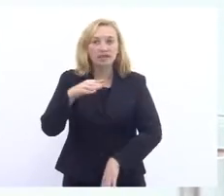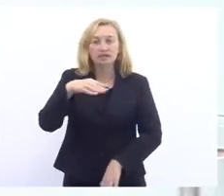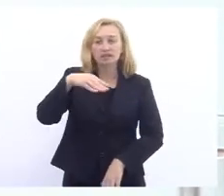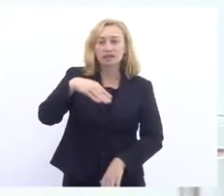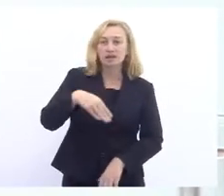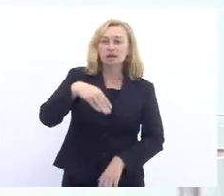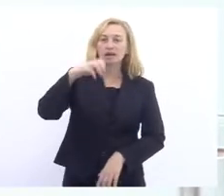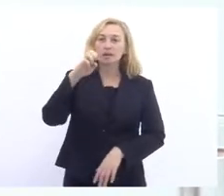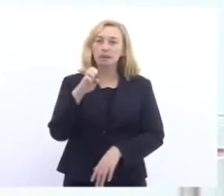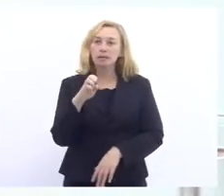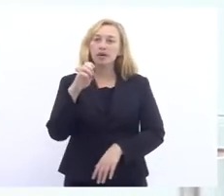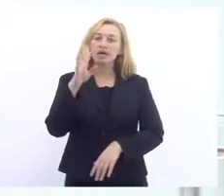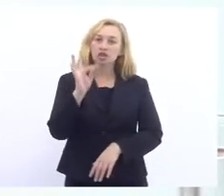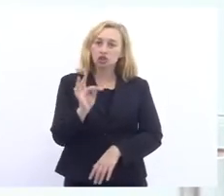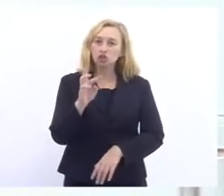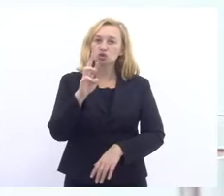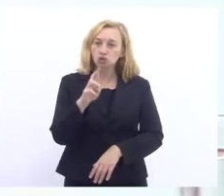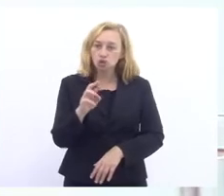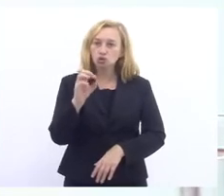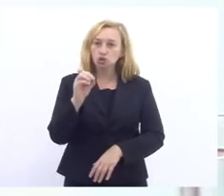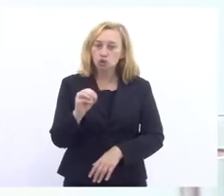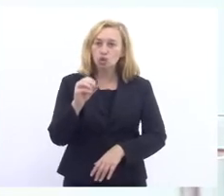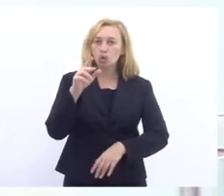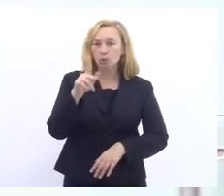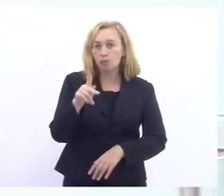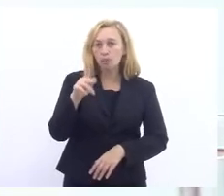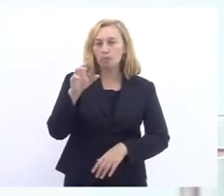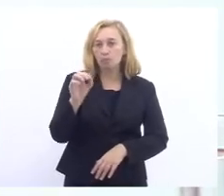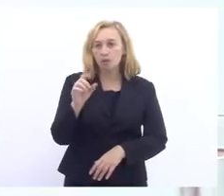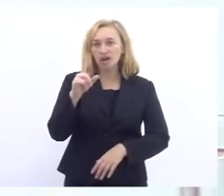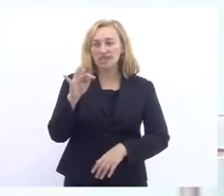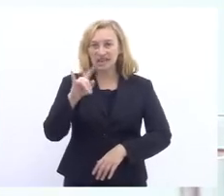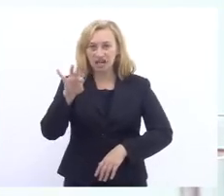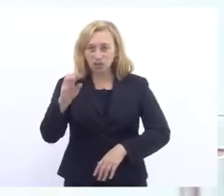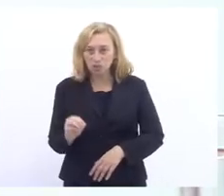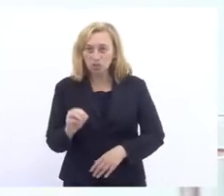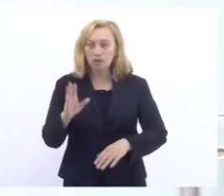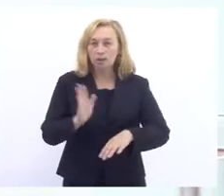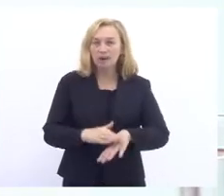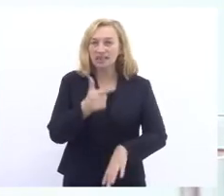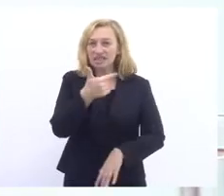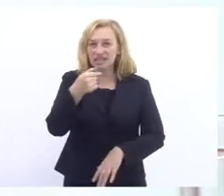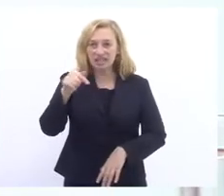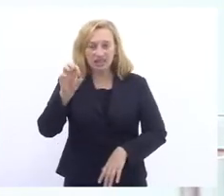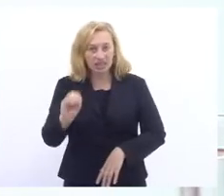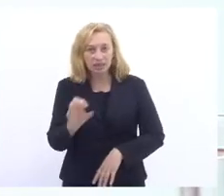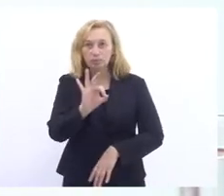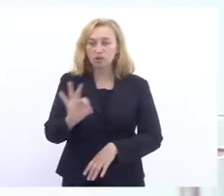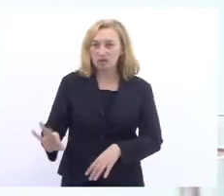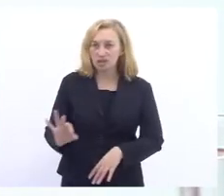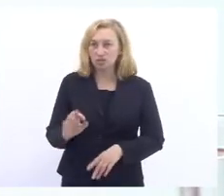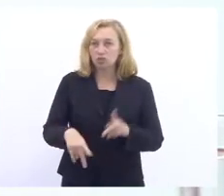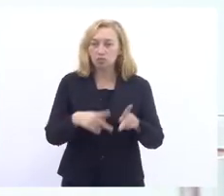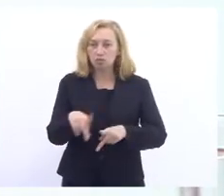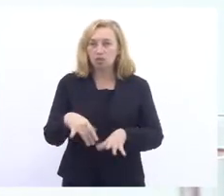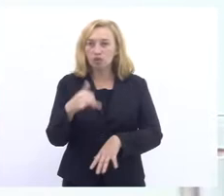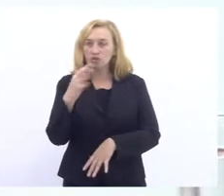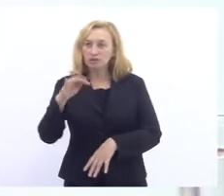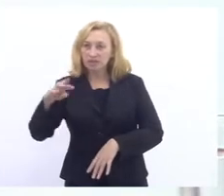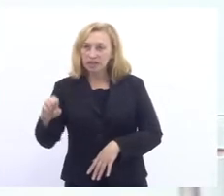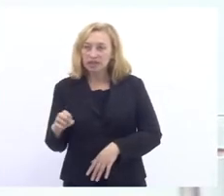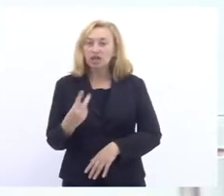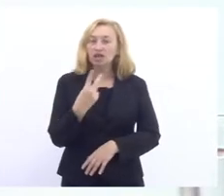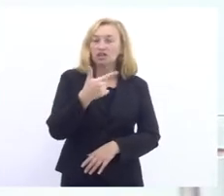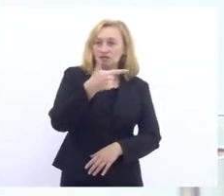Brasil com uma única região metropolitana que concentra mais de setenta por cento da população é Fluminense que vivem em 22